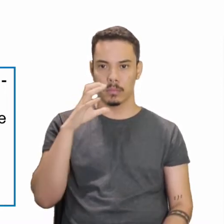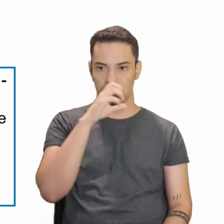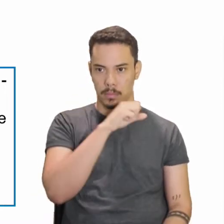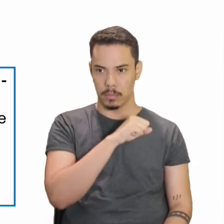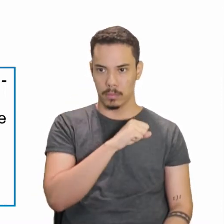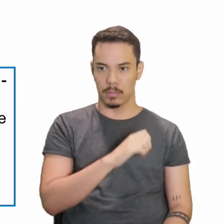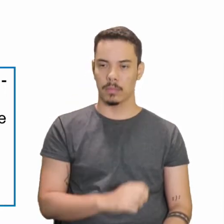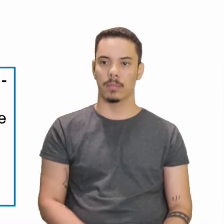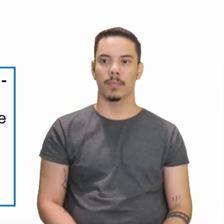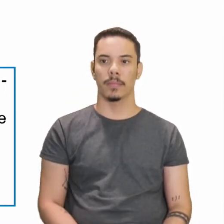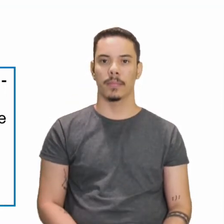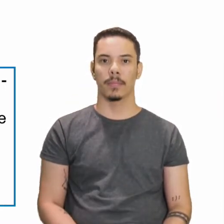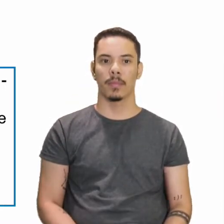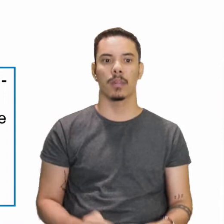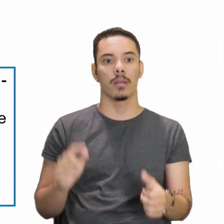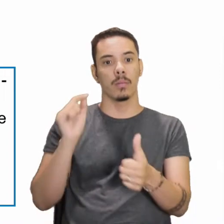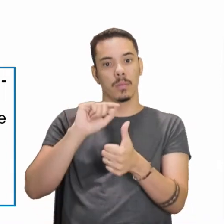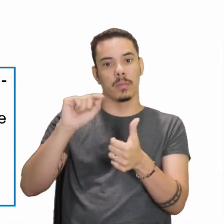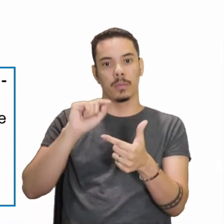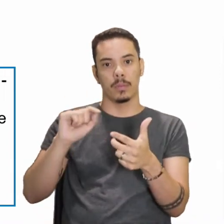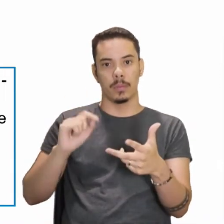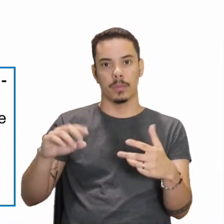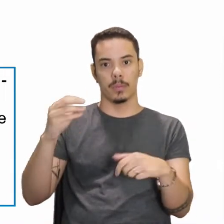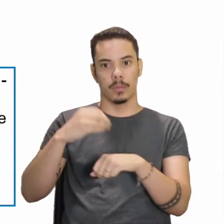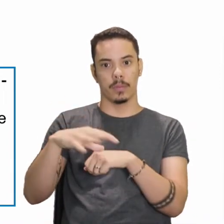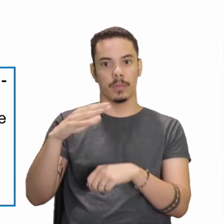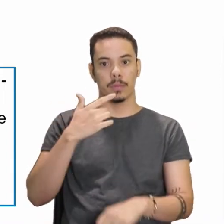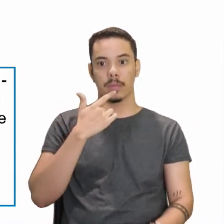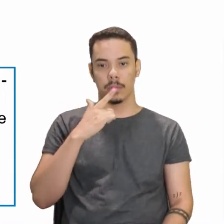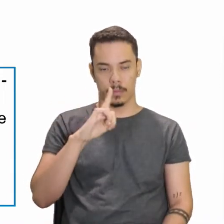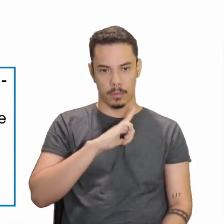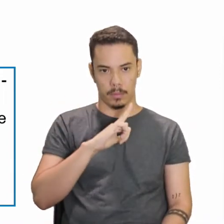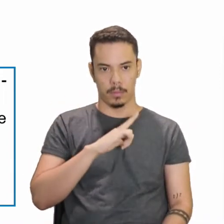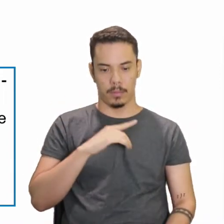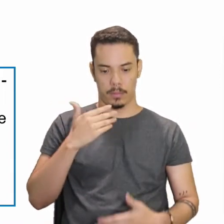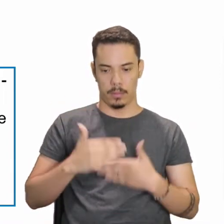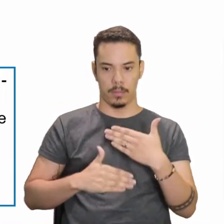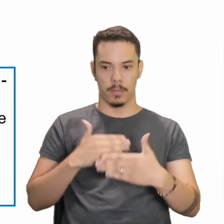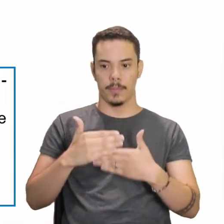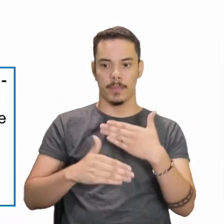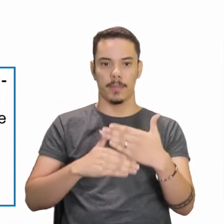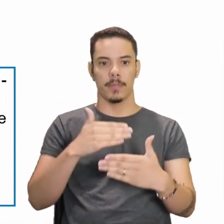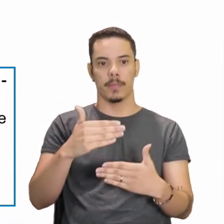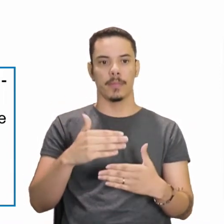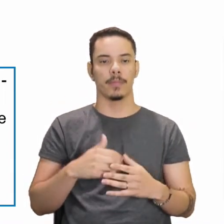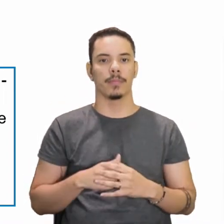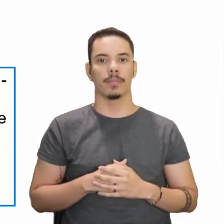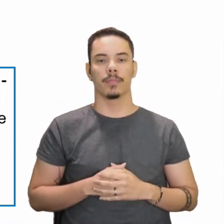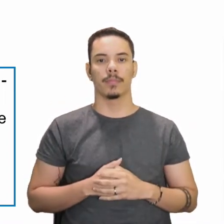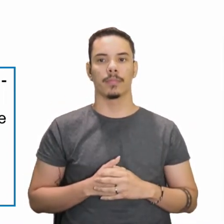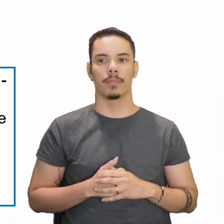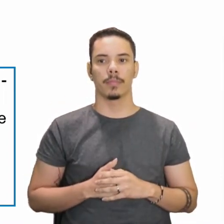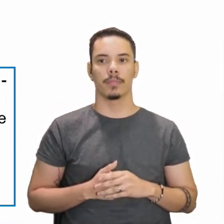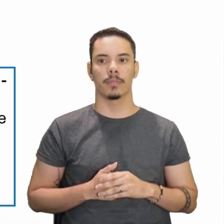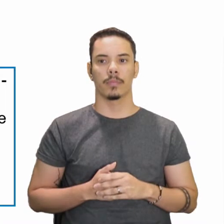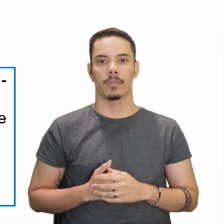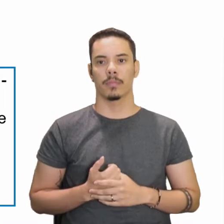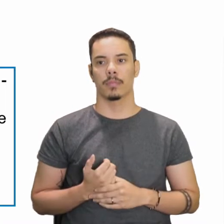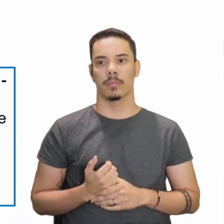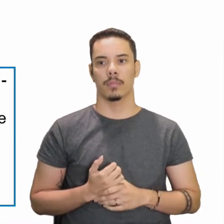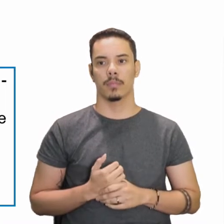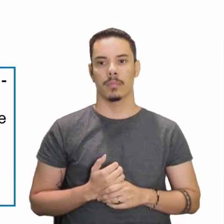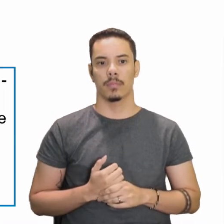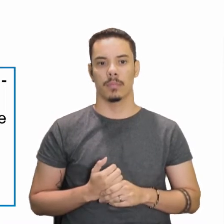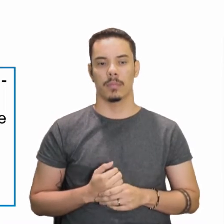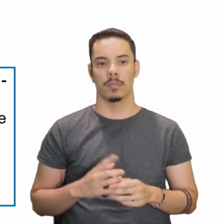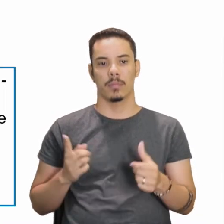Mas pontuando para você que a nossa língua ela teve evolução, certo? E aí ela vai ter 3